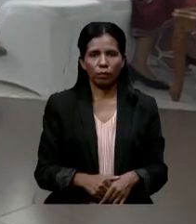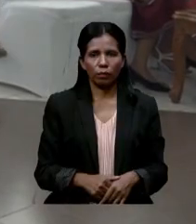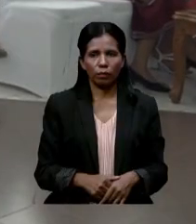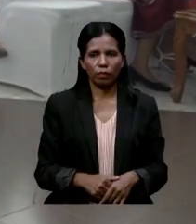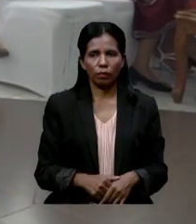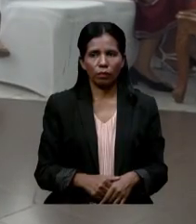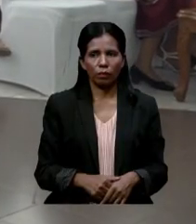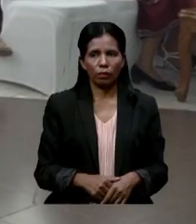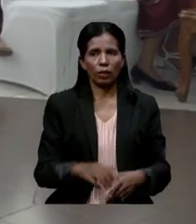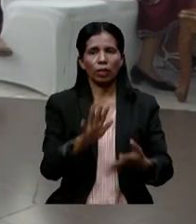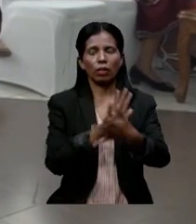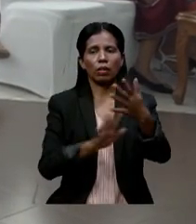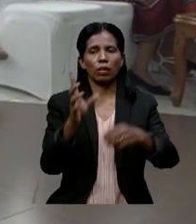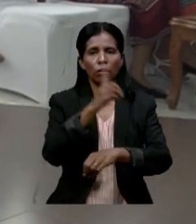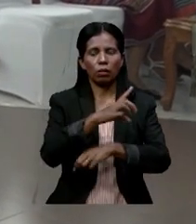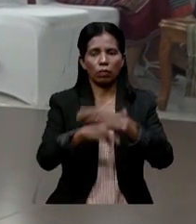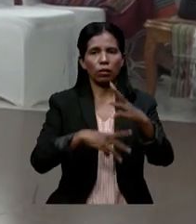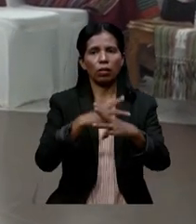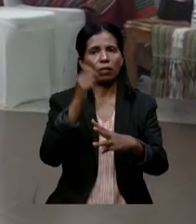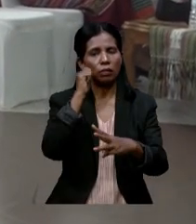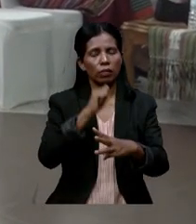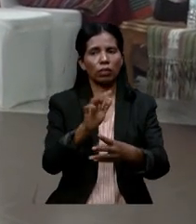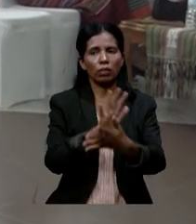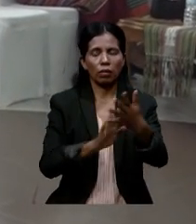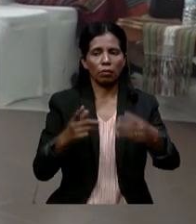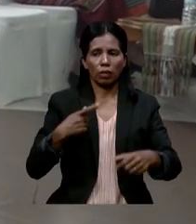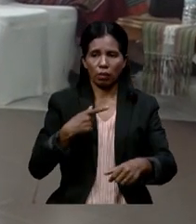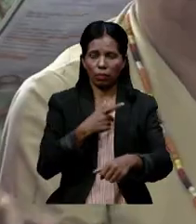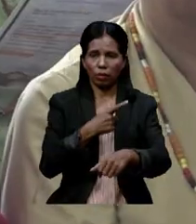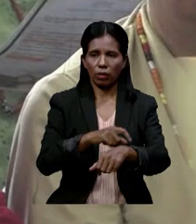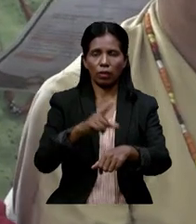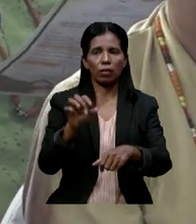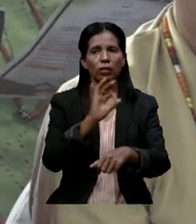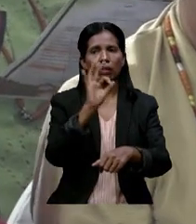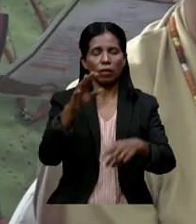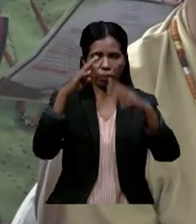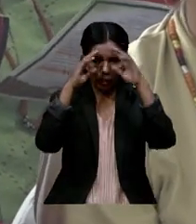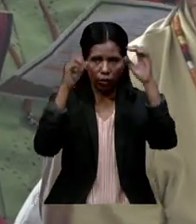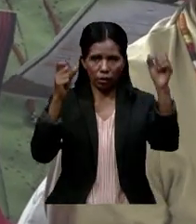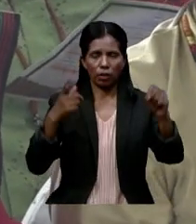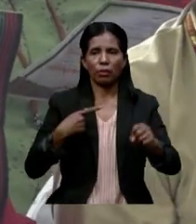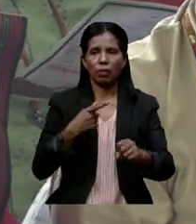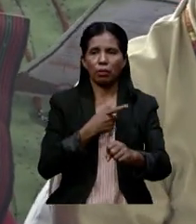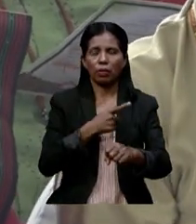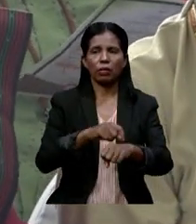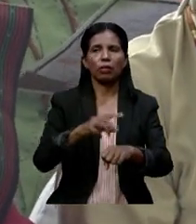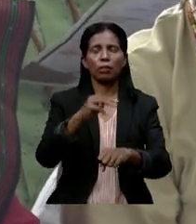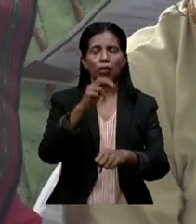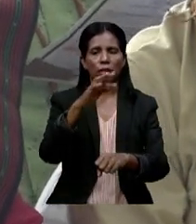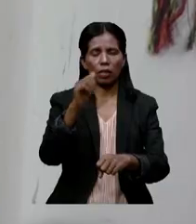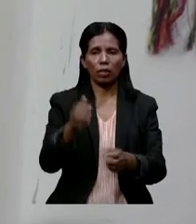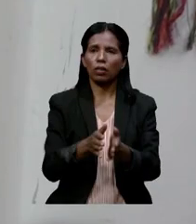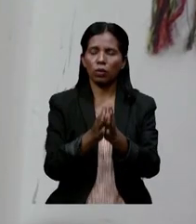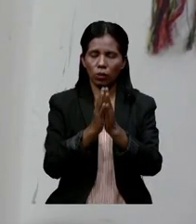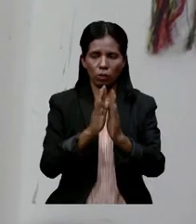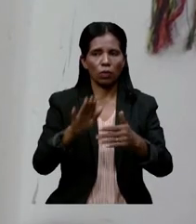E a âmbito da celebração do Mundial Feto, onde celebra e o Parlamento Nacional, sexta-feira, né? Presidente do Parlamento Nacional, Maria Fernanda Lai, russo da parte